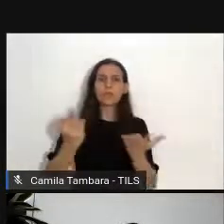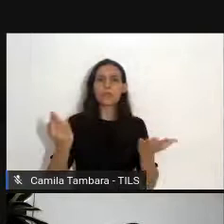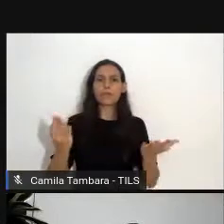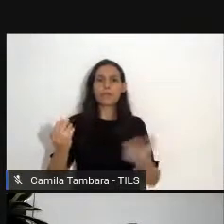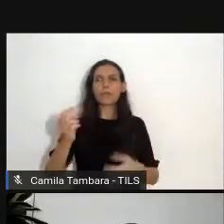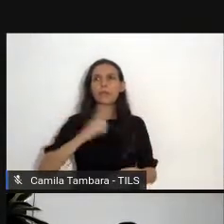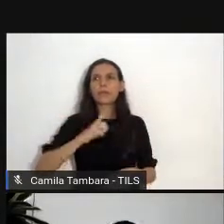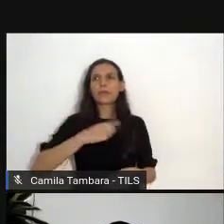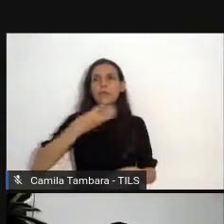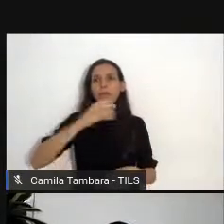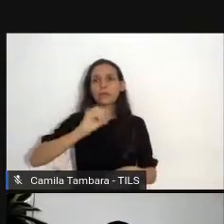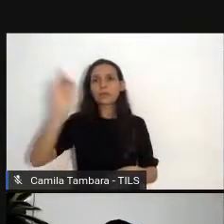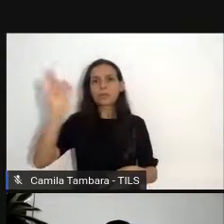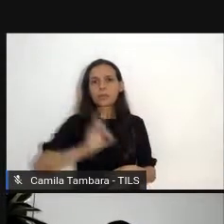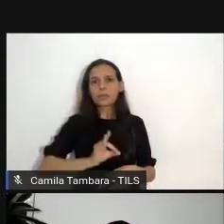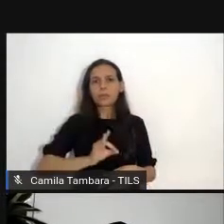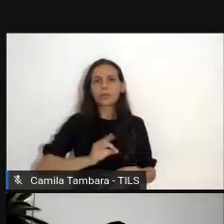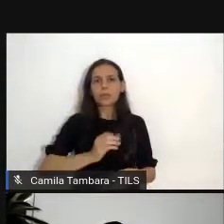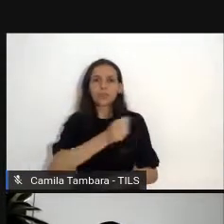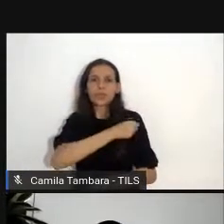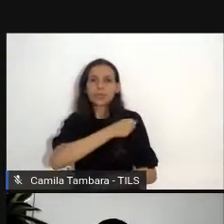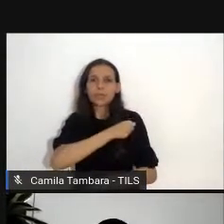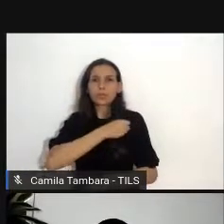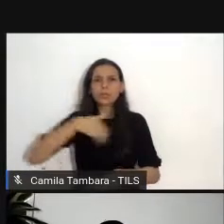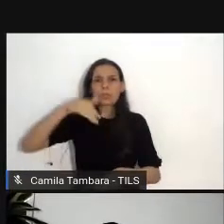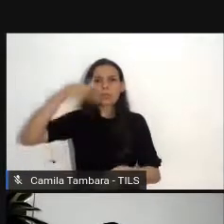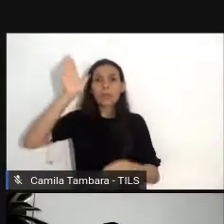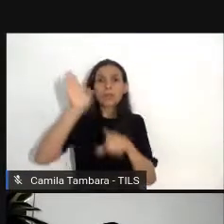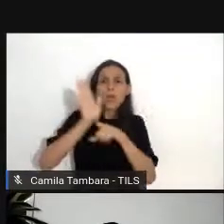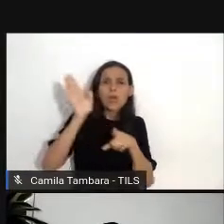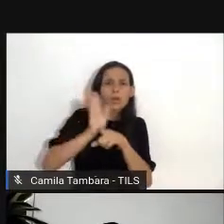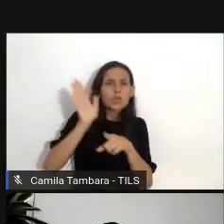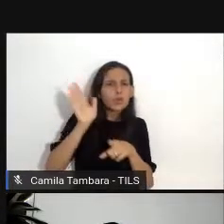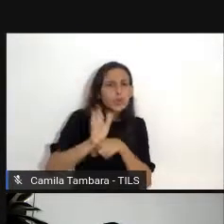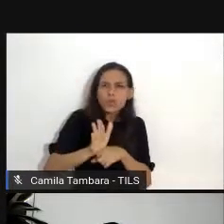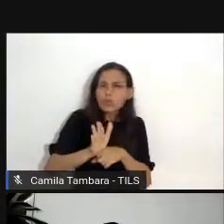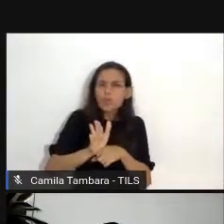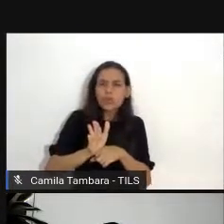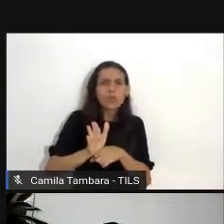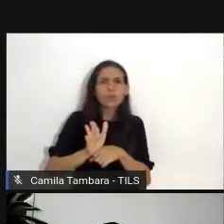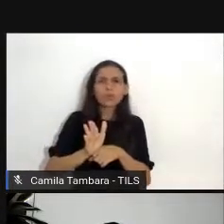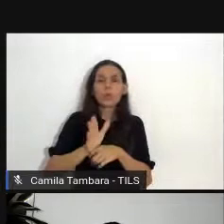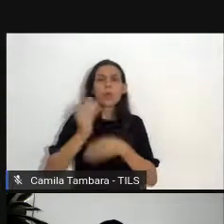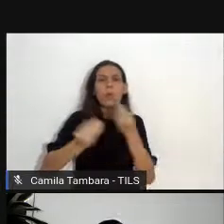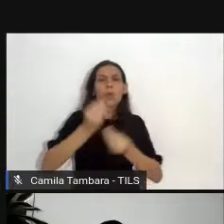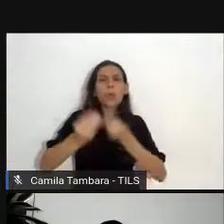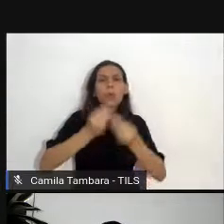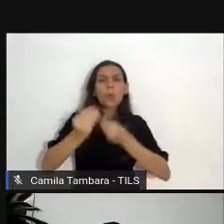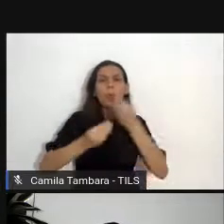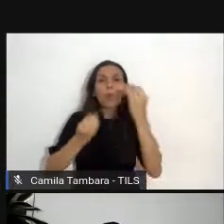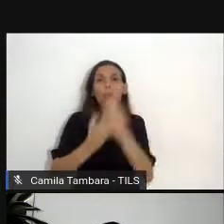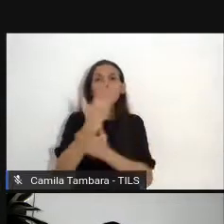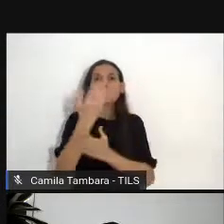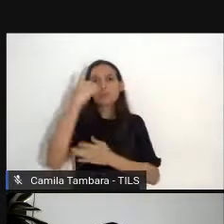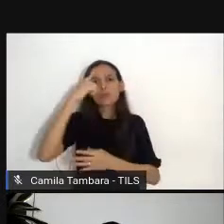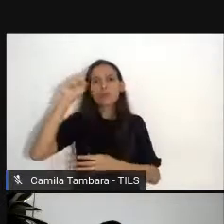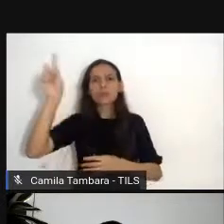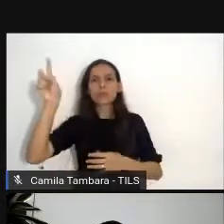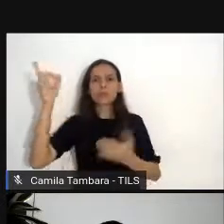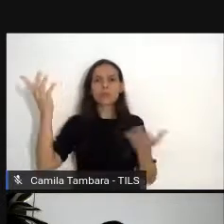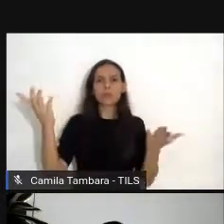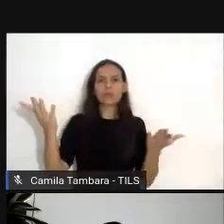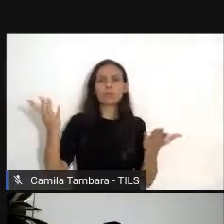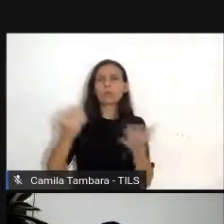estudantes veteranos que realmente nos ajudam muito. Então, assim, como que surgiu, né, essas ideias? Né? Então,